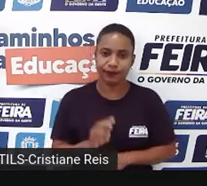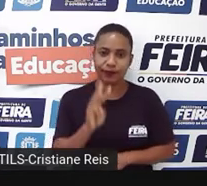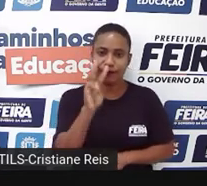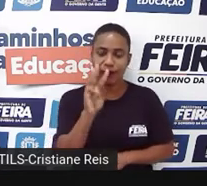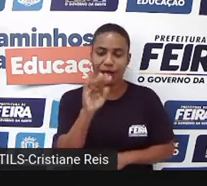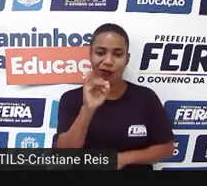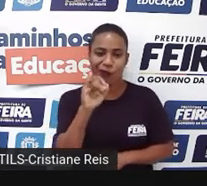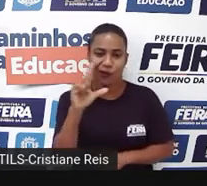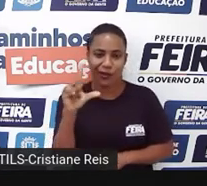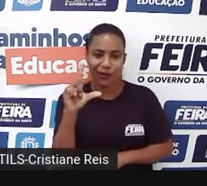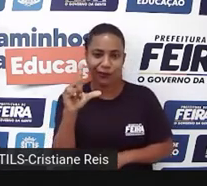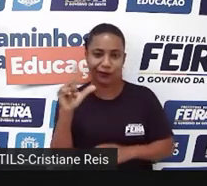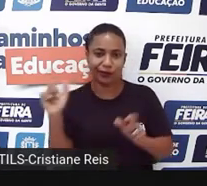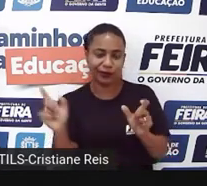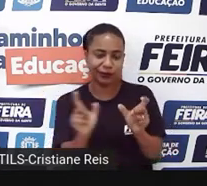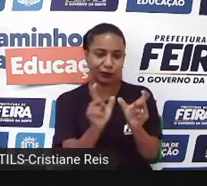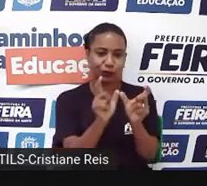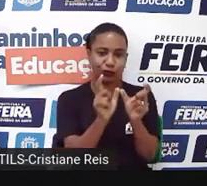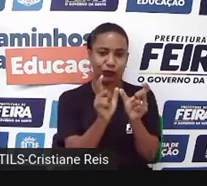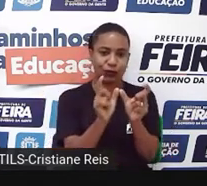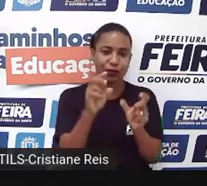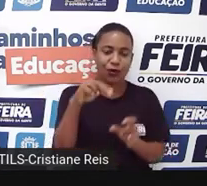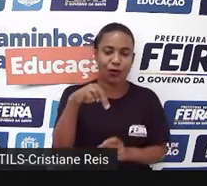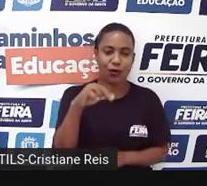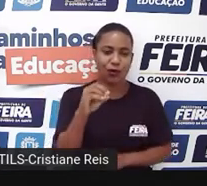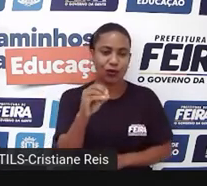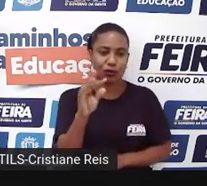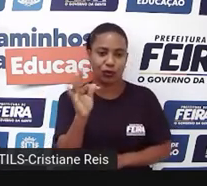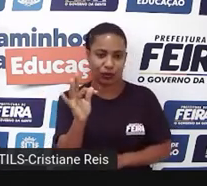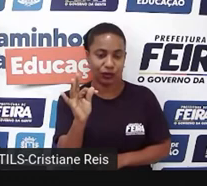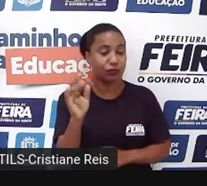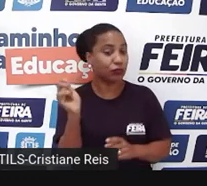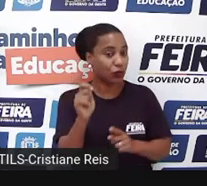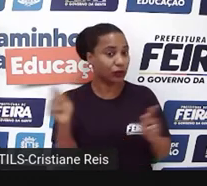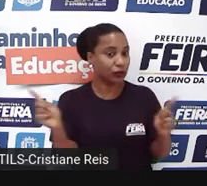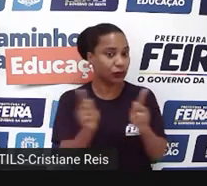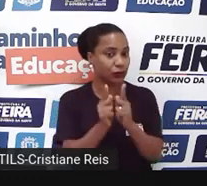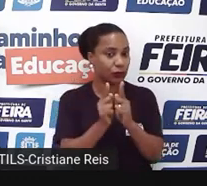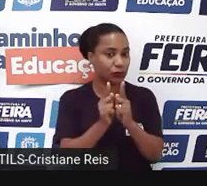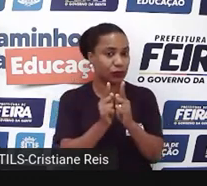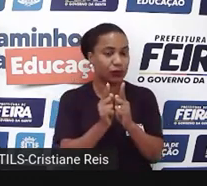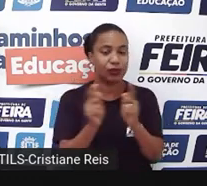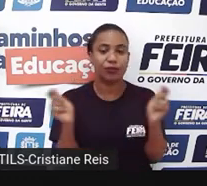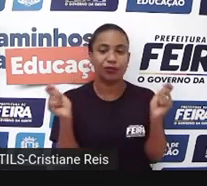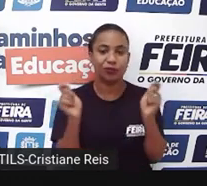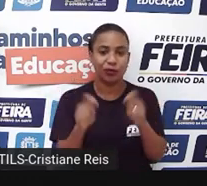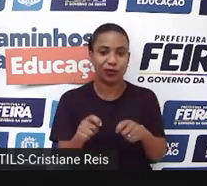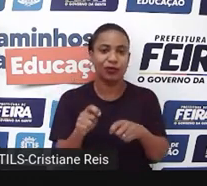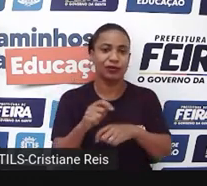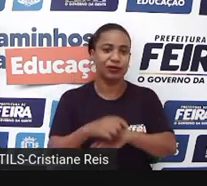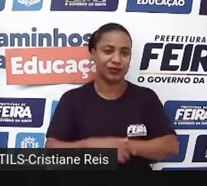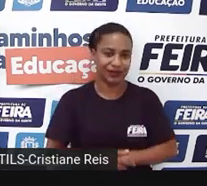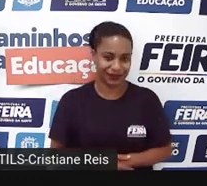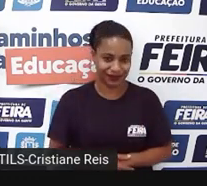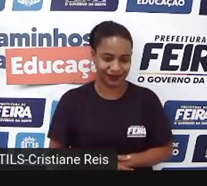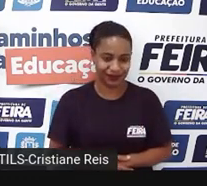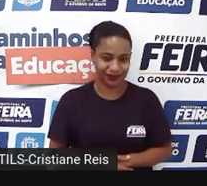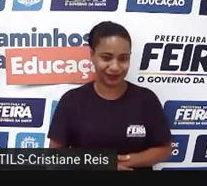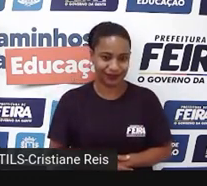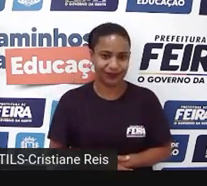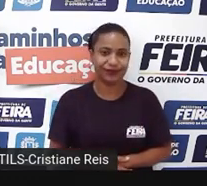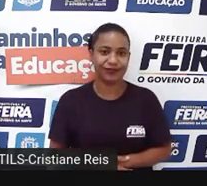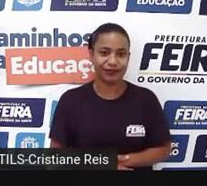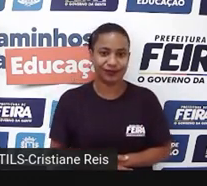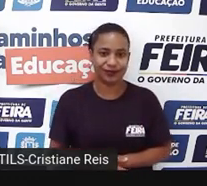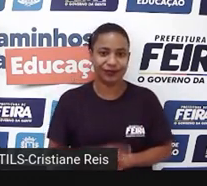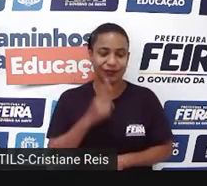not. Então, geralmente, a gente utiliza muito a forma contrata no inglês, não é? Principalmente na língua informal. Então, a